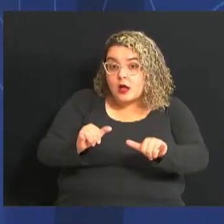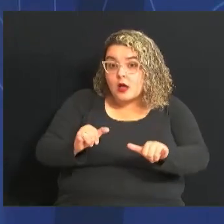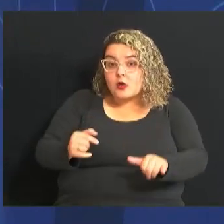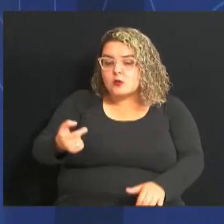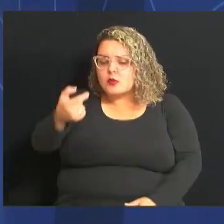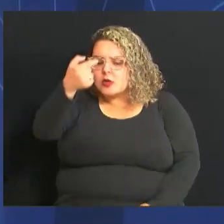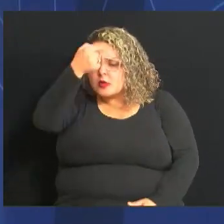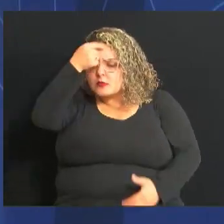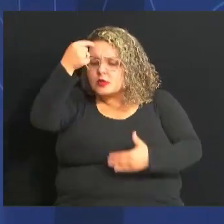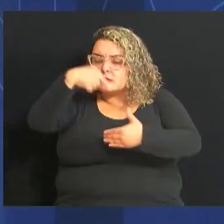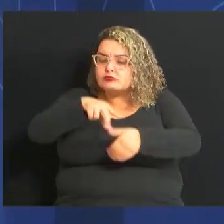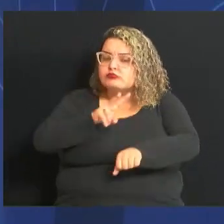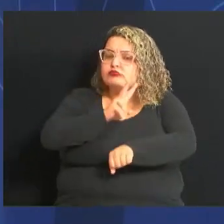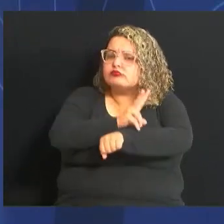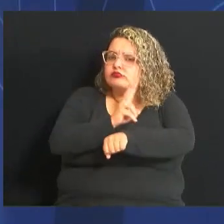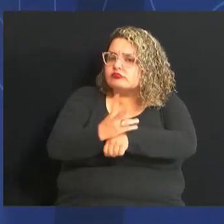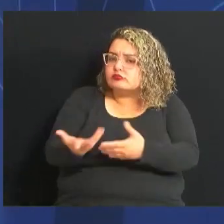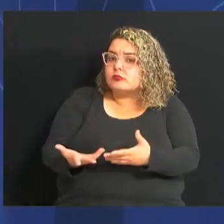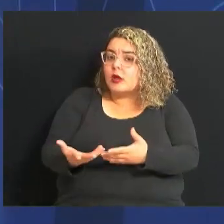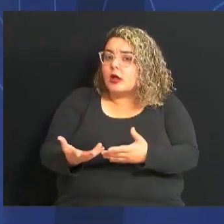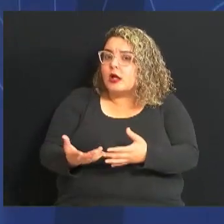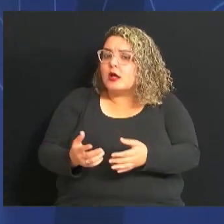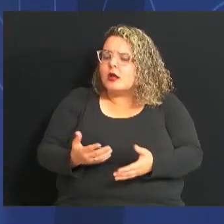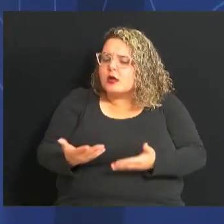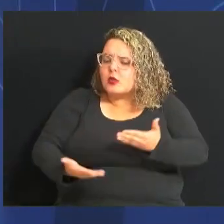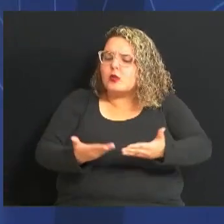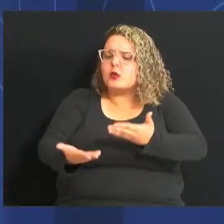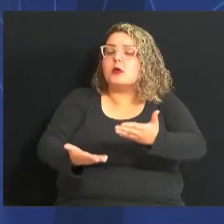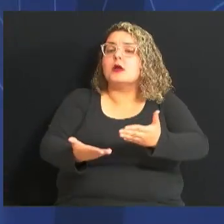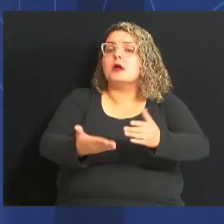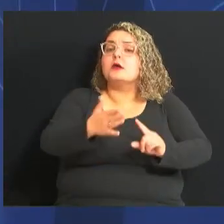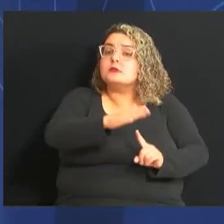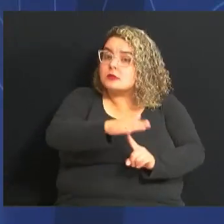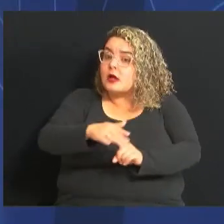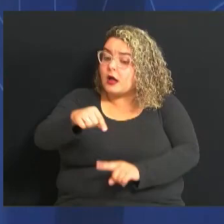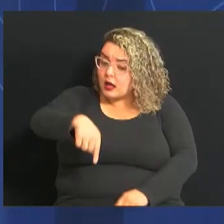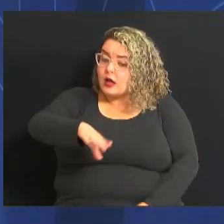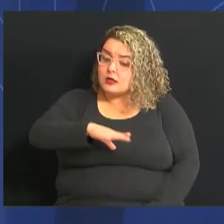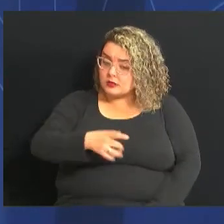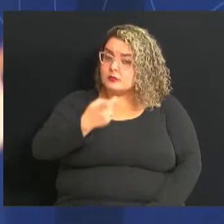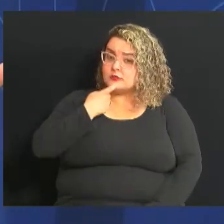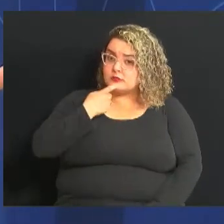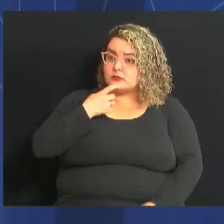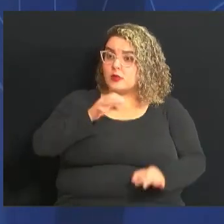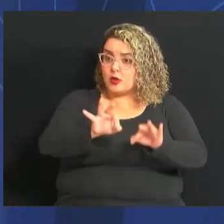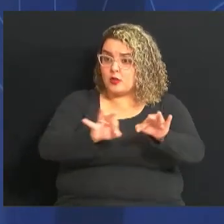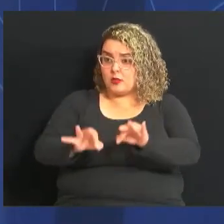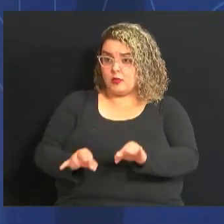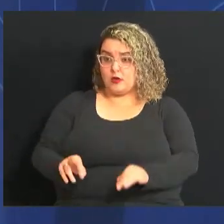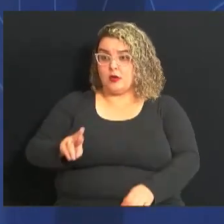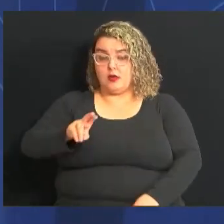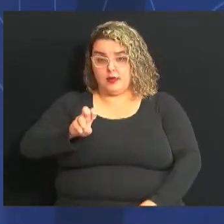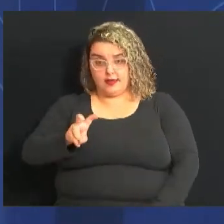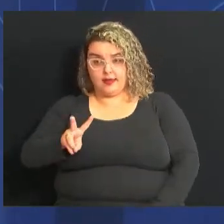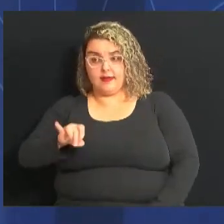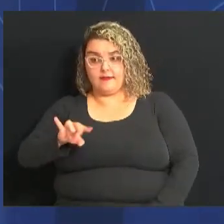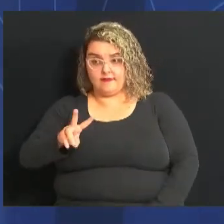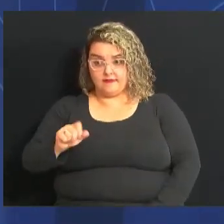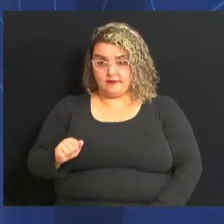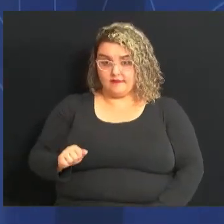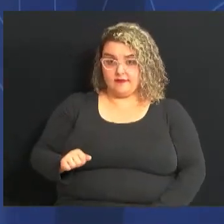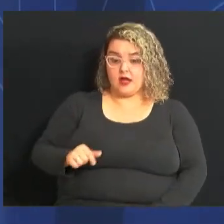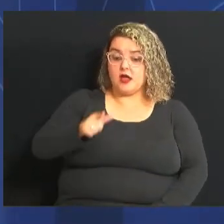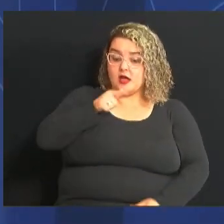conscientização, preservação e manutenção ambiental aqui em Campinas, porque o projeto Reviva Rio Atibaia